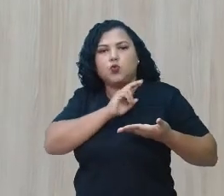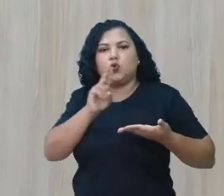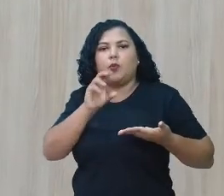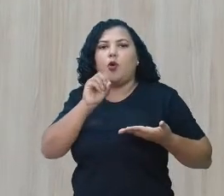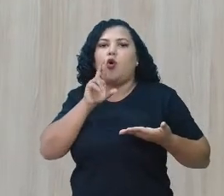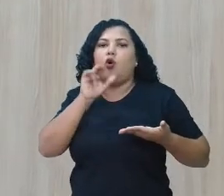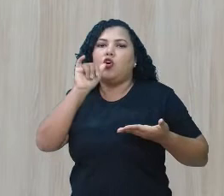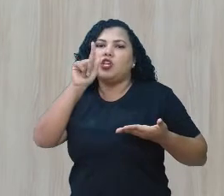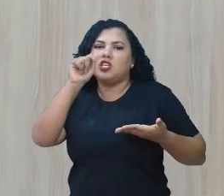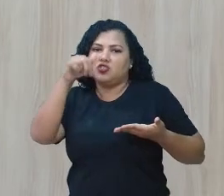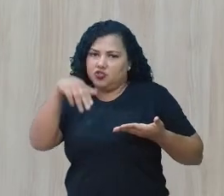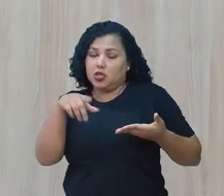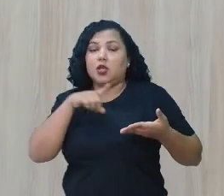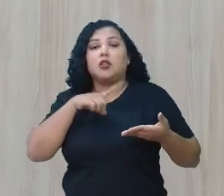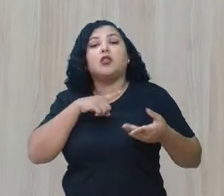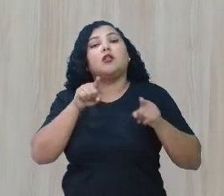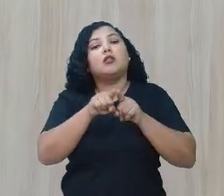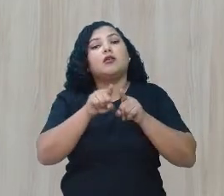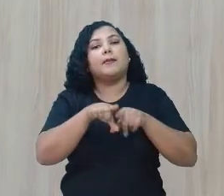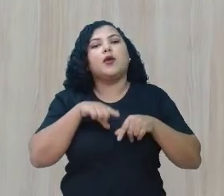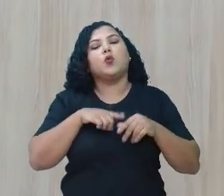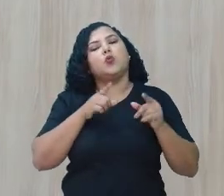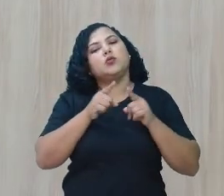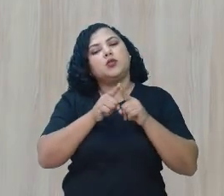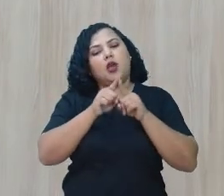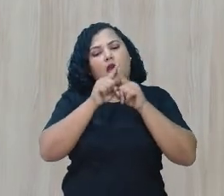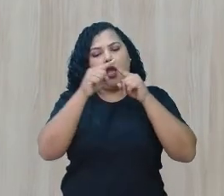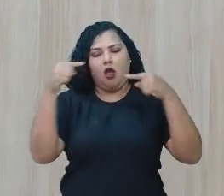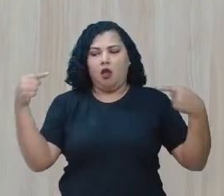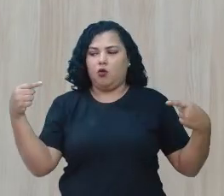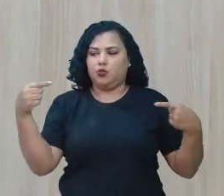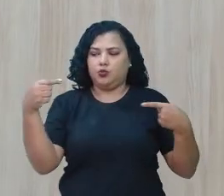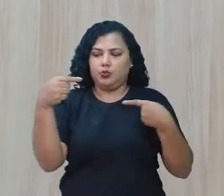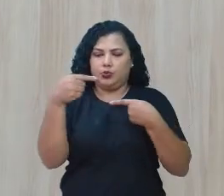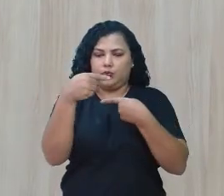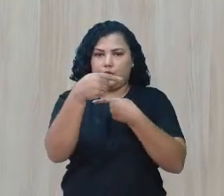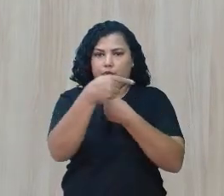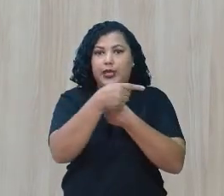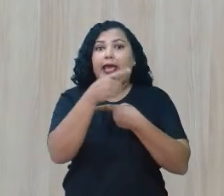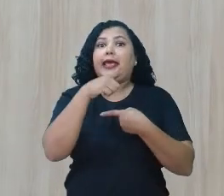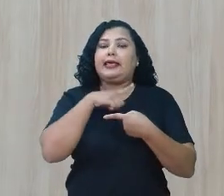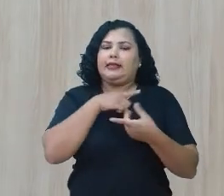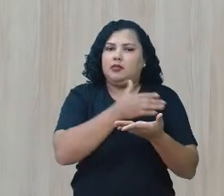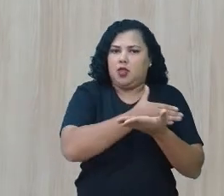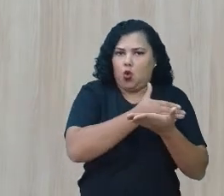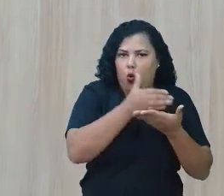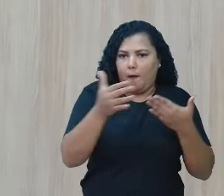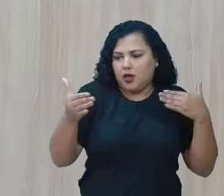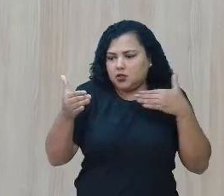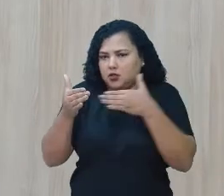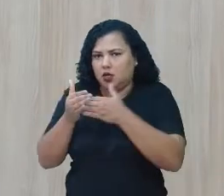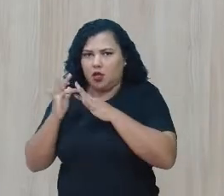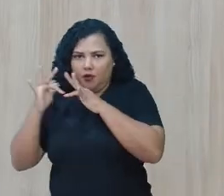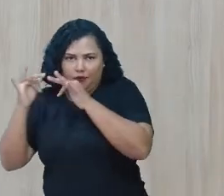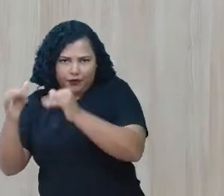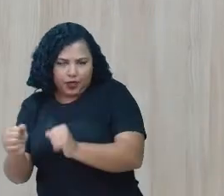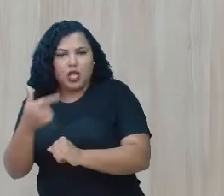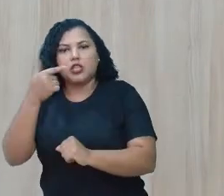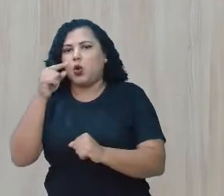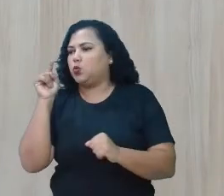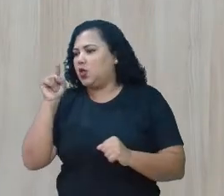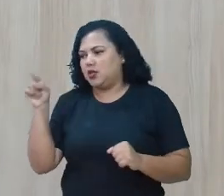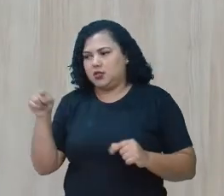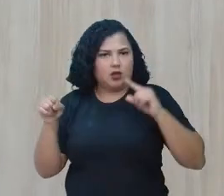tá joia? E temos também os segmentos de reta, que eles têm começo e têm fim, tá bom? Então a gente não coloca